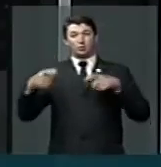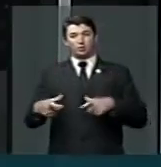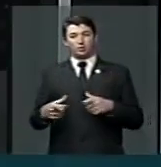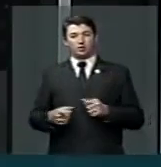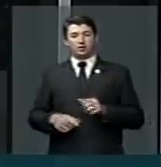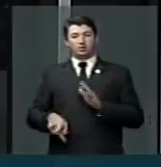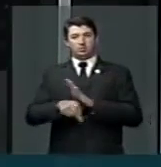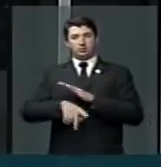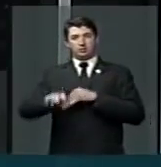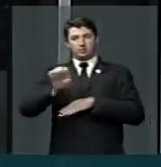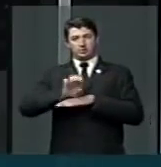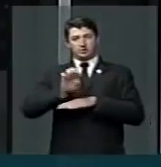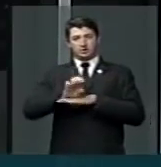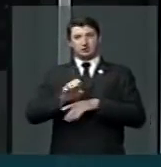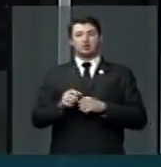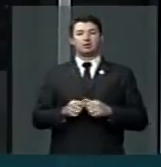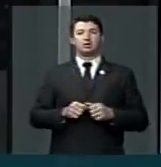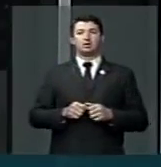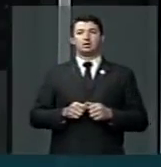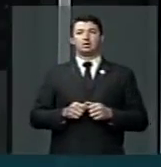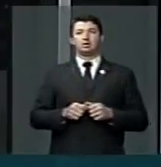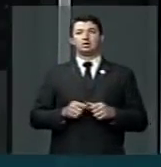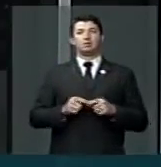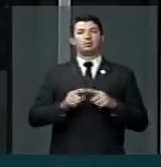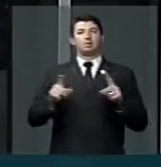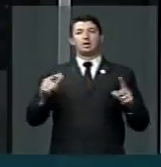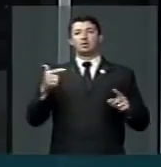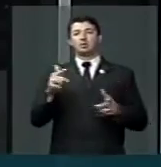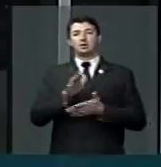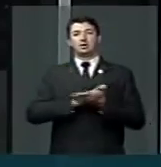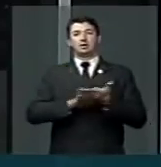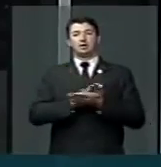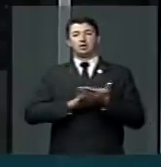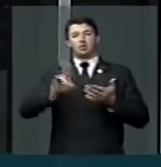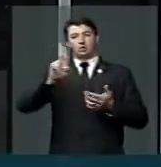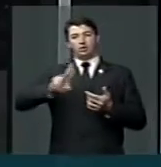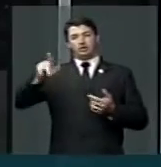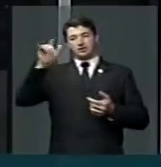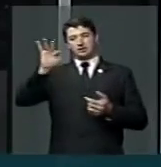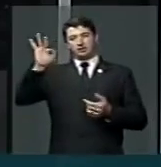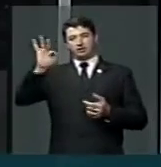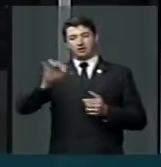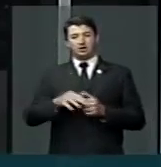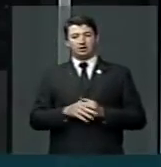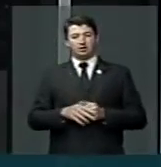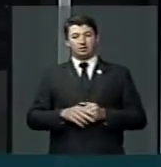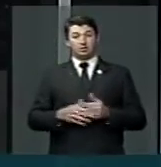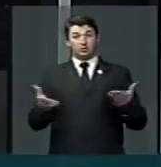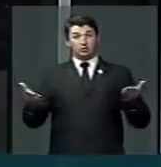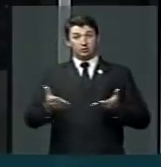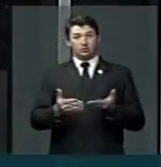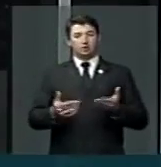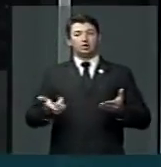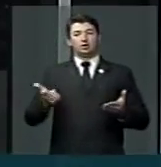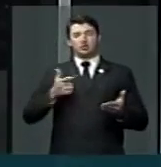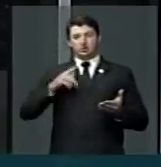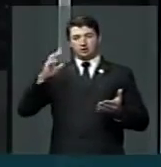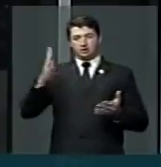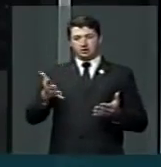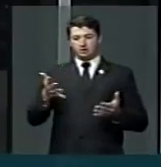do estado de Minas Gerais sem a presença da Universidade Federal. Hoje nós já contamos